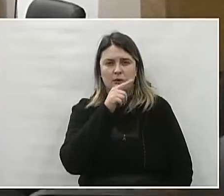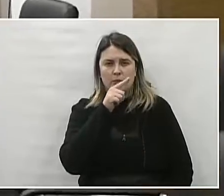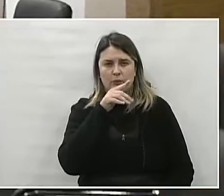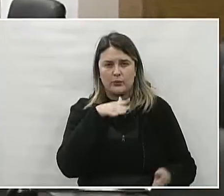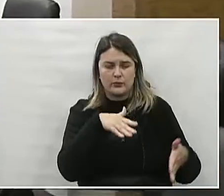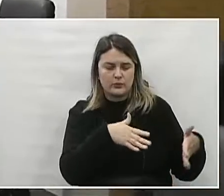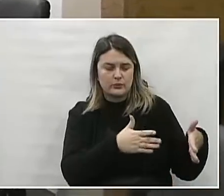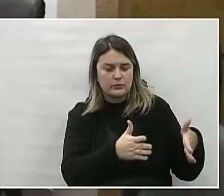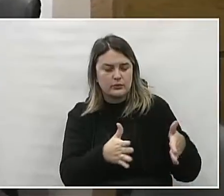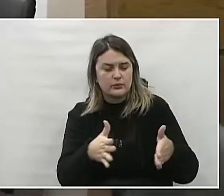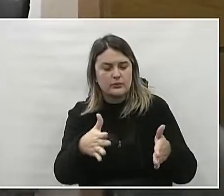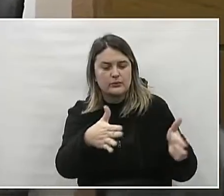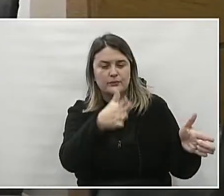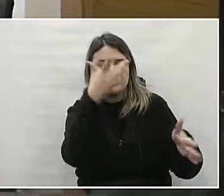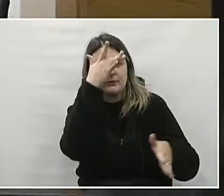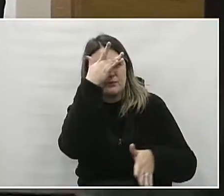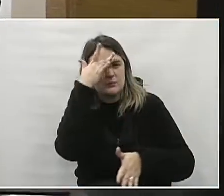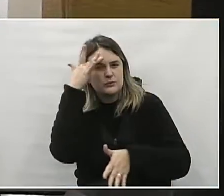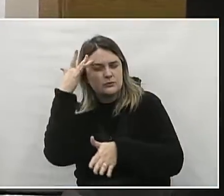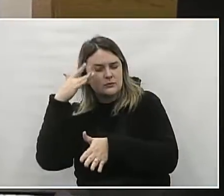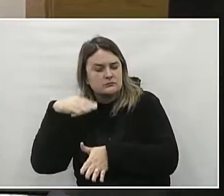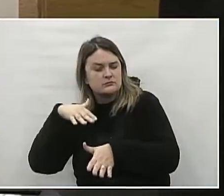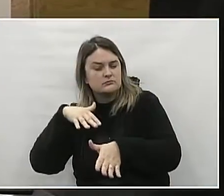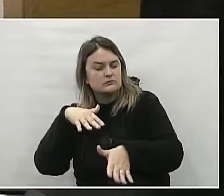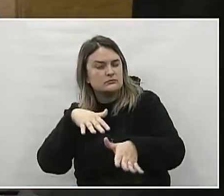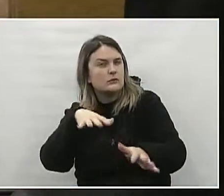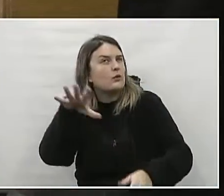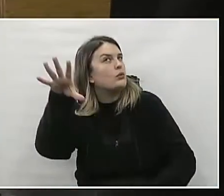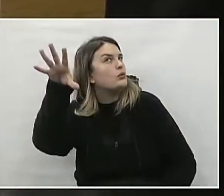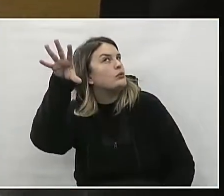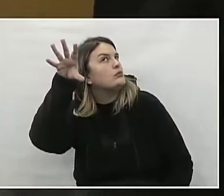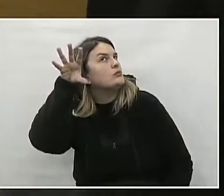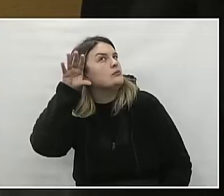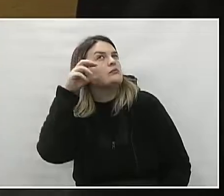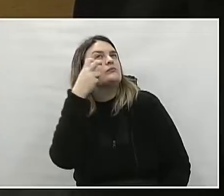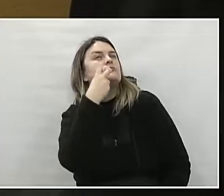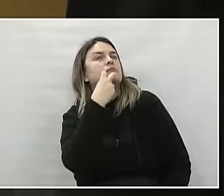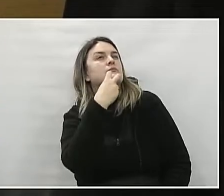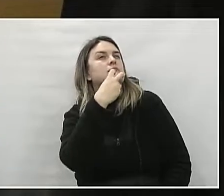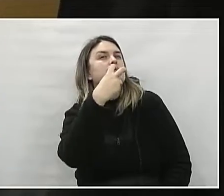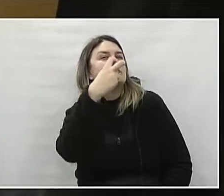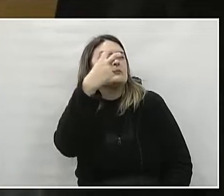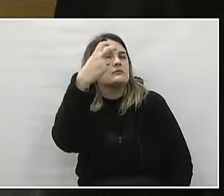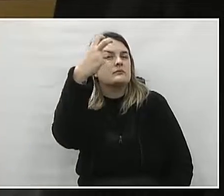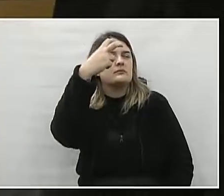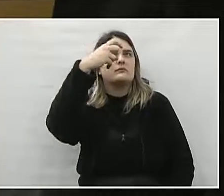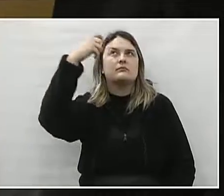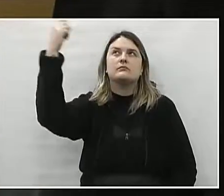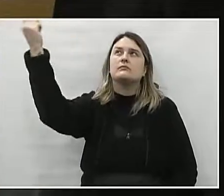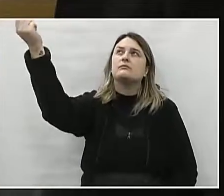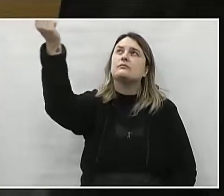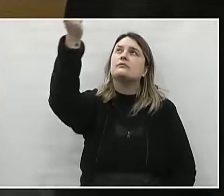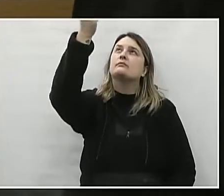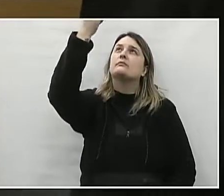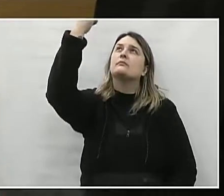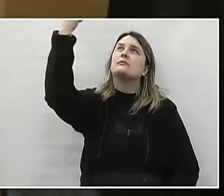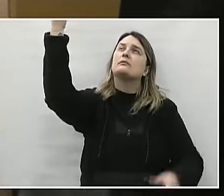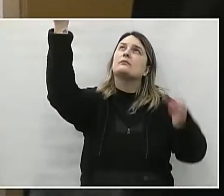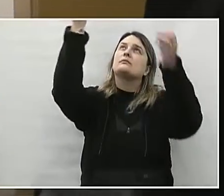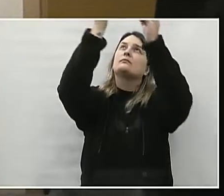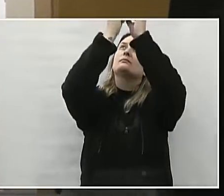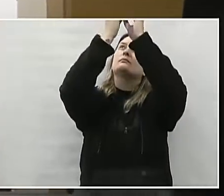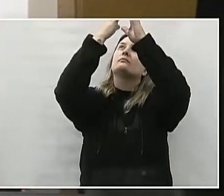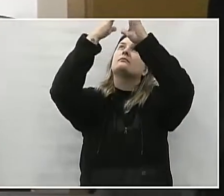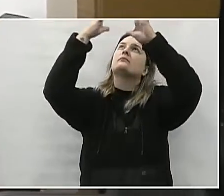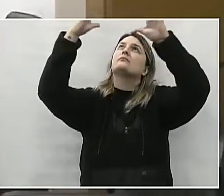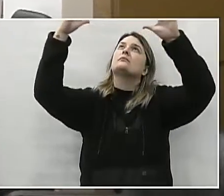O Filho e Piranca, as margens plócidas, o povo heróico, o prato returbante, e